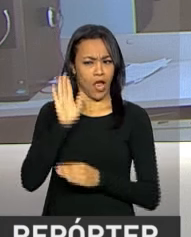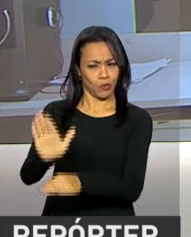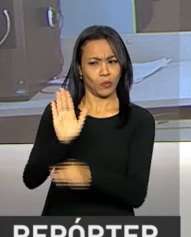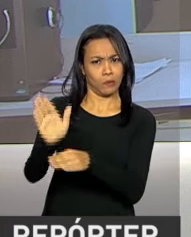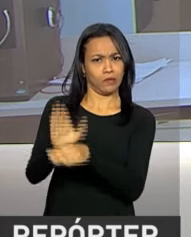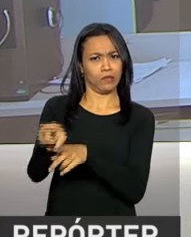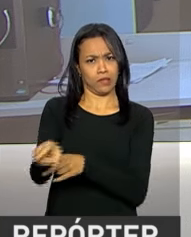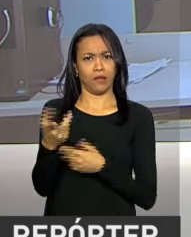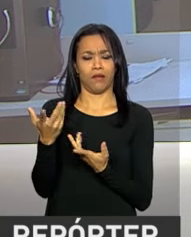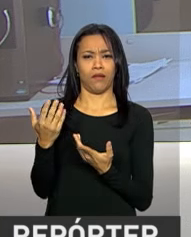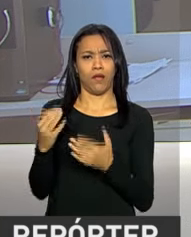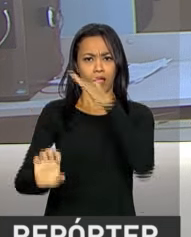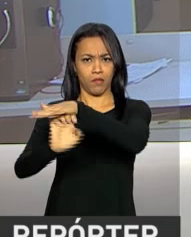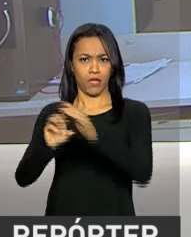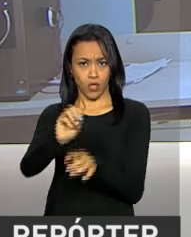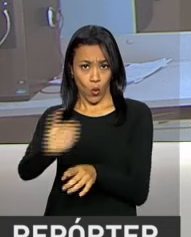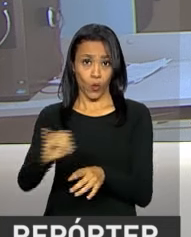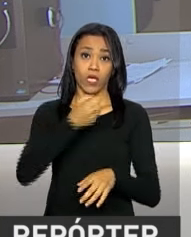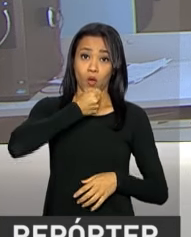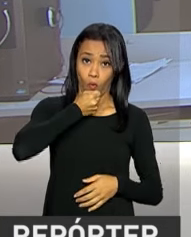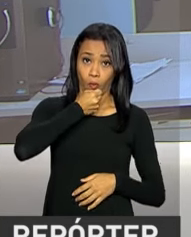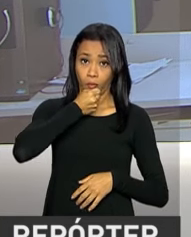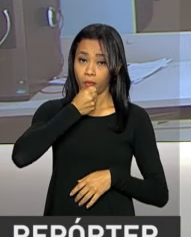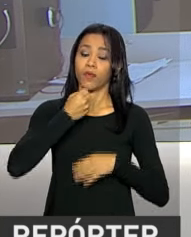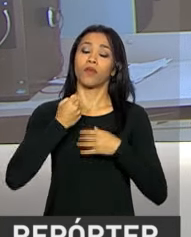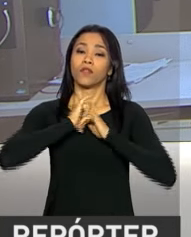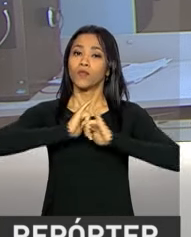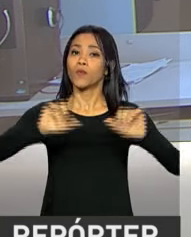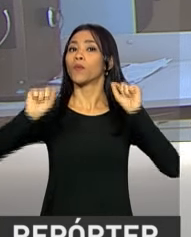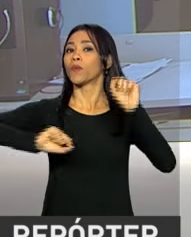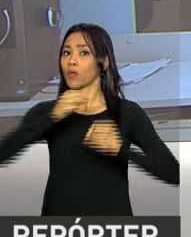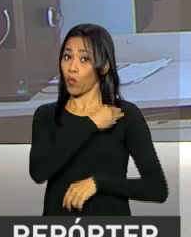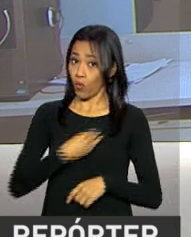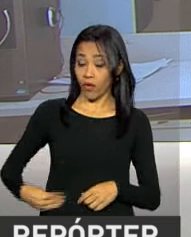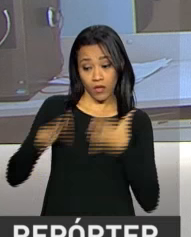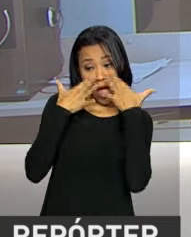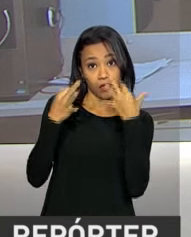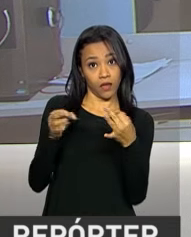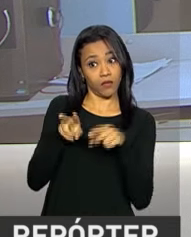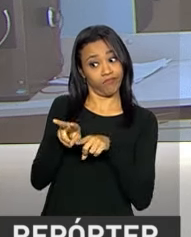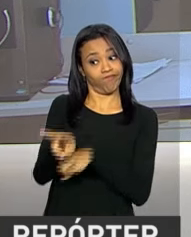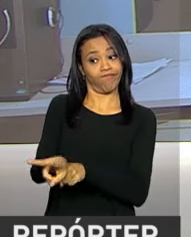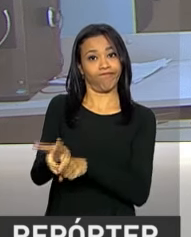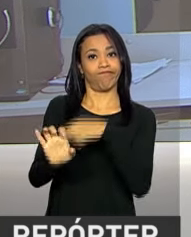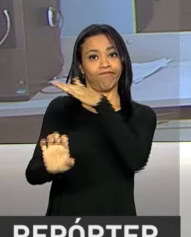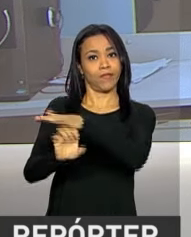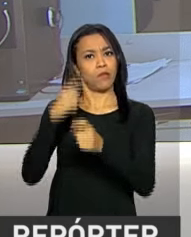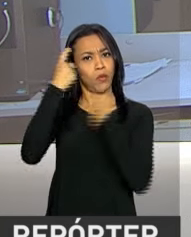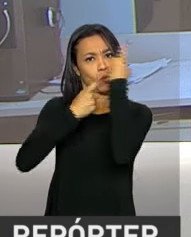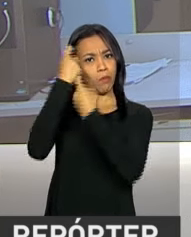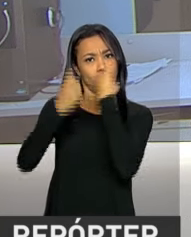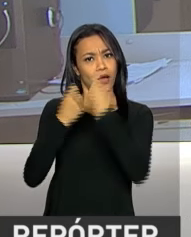telefonia Oi em conversa com jornalistas o ministro disse que o Governo está atento ao caso e preocupado com a